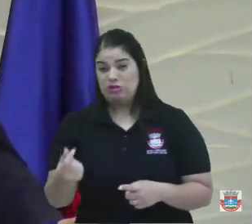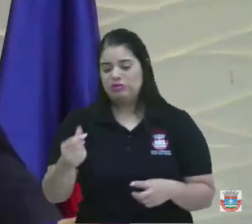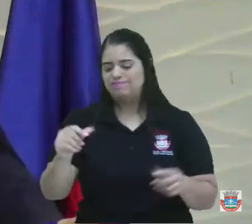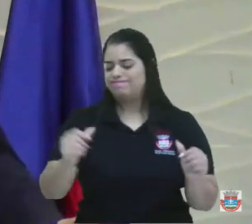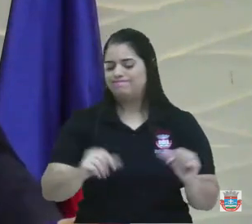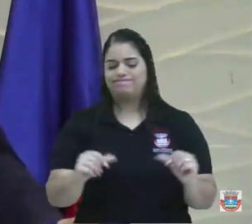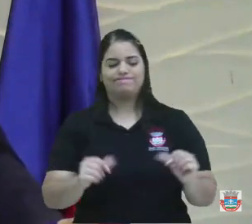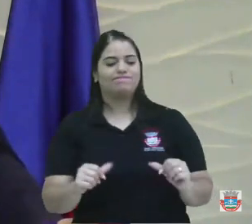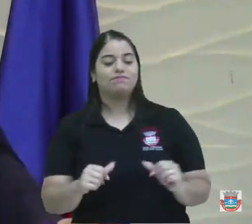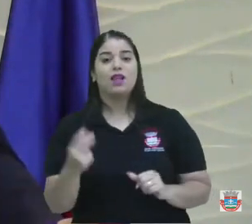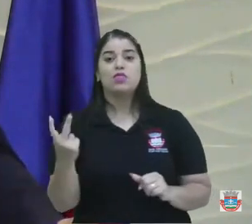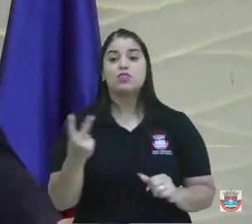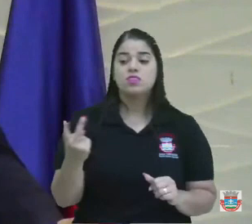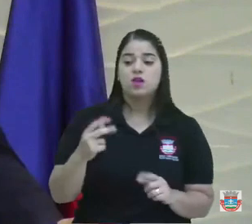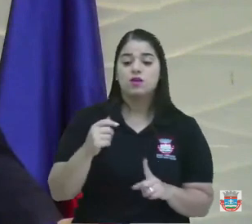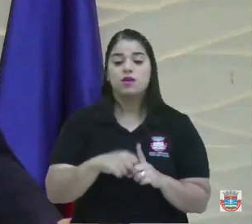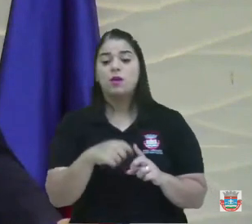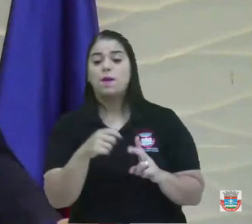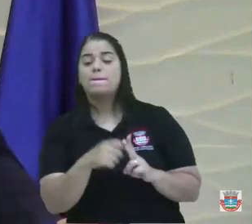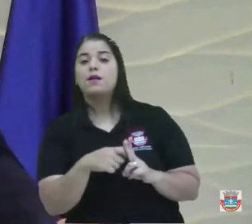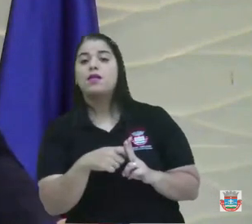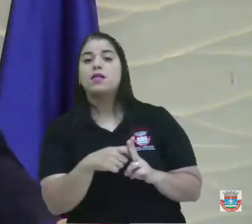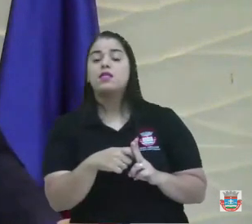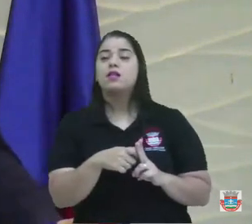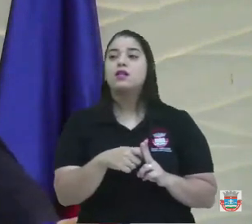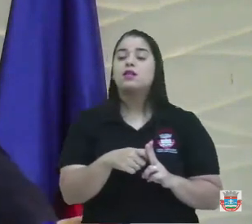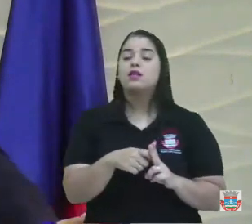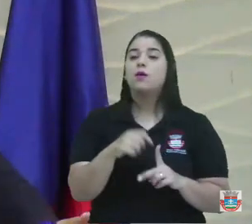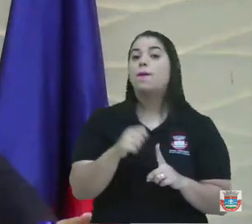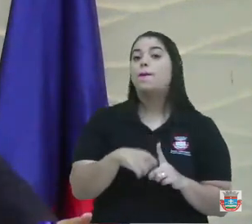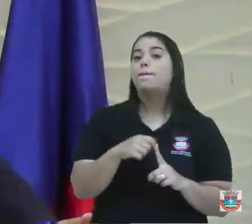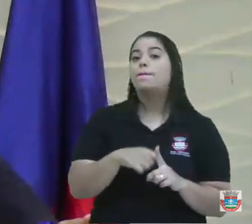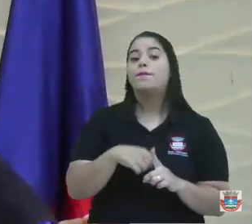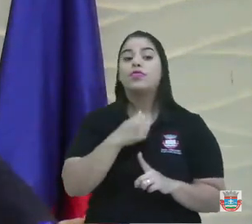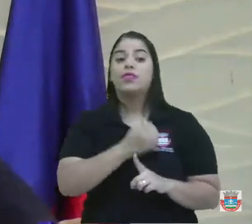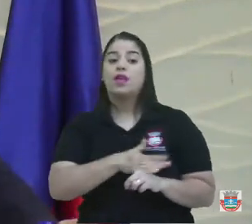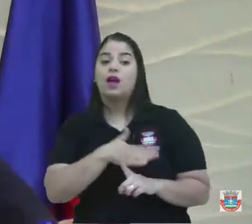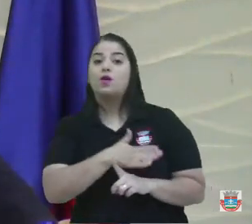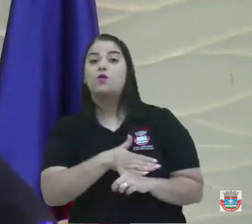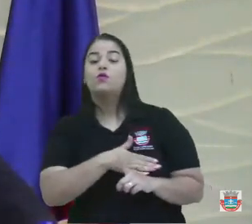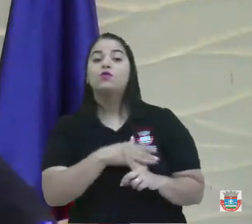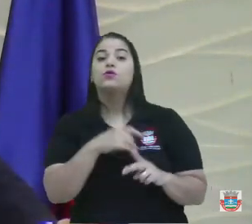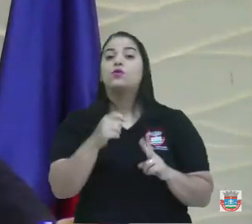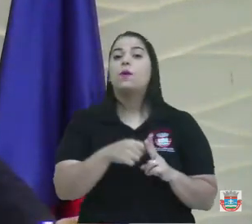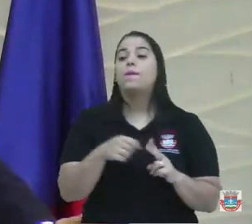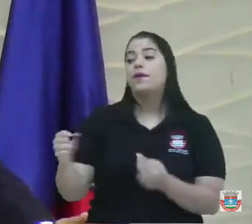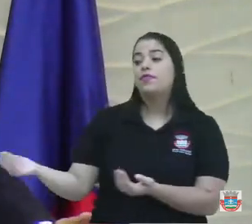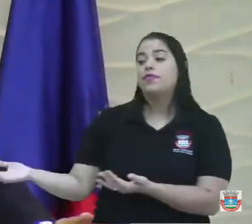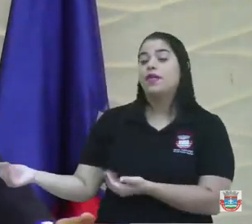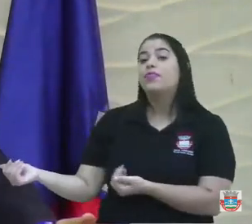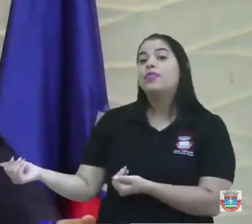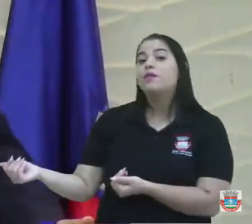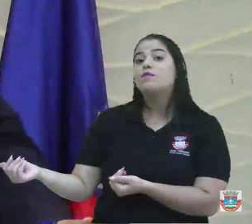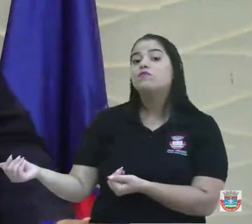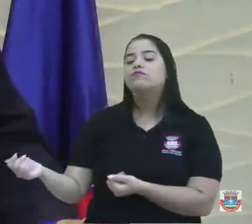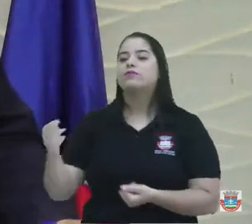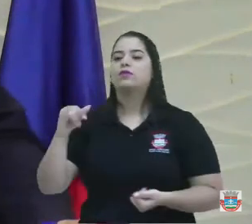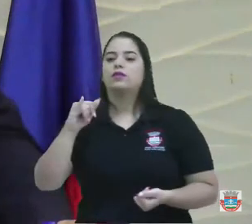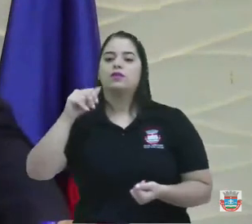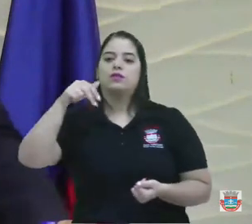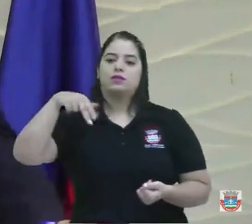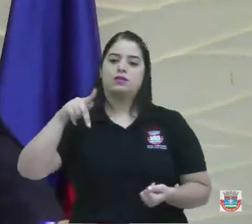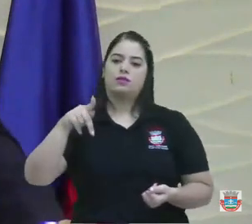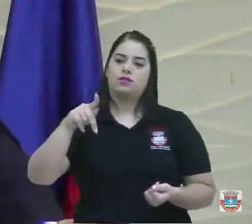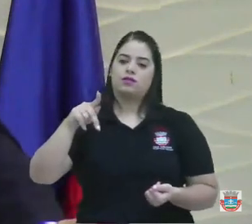aí 2 meses seguidos, agosto e setembro, de deflação. Agora já estamos voltando à inflação,